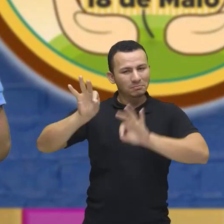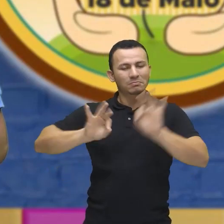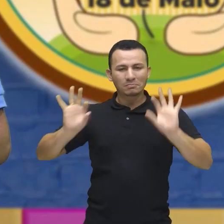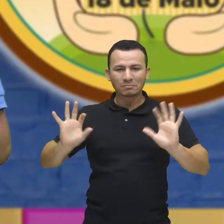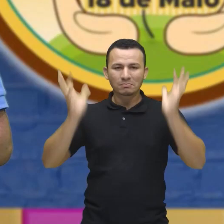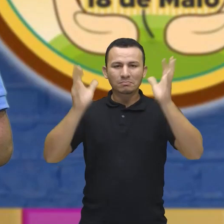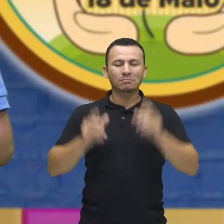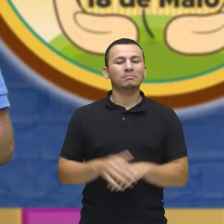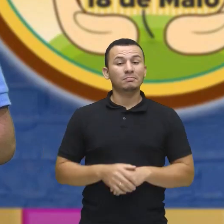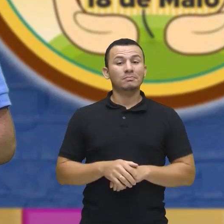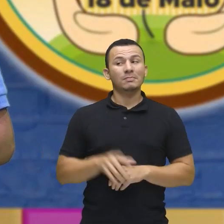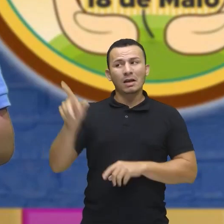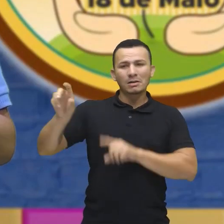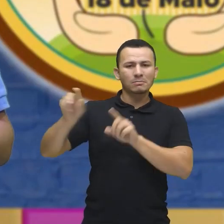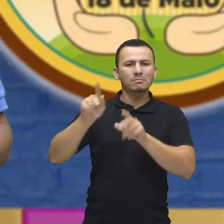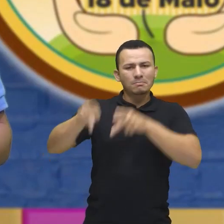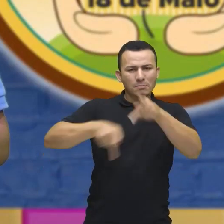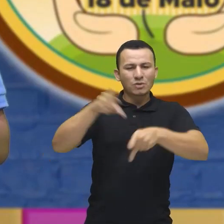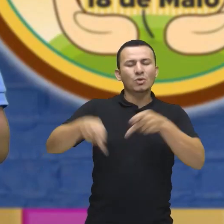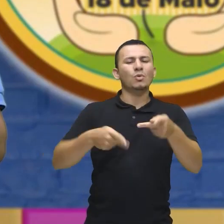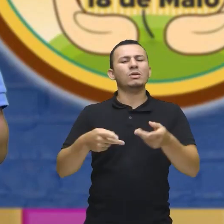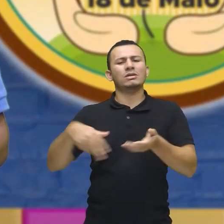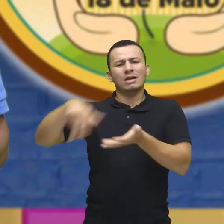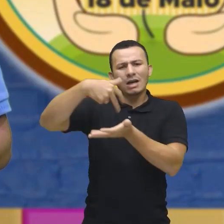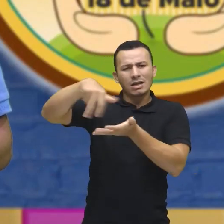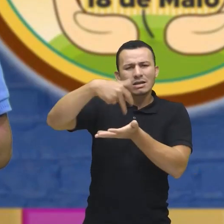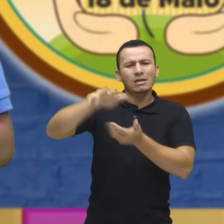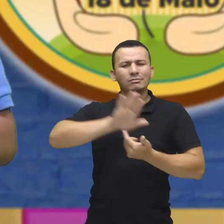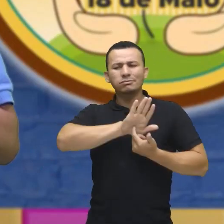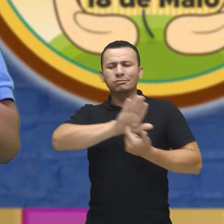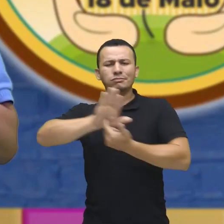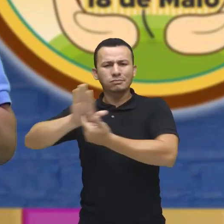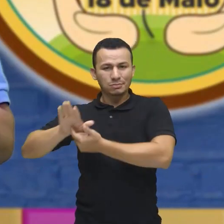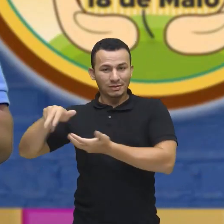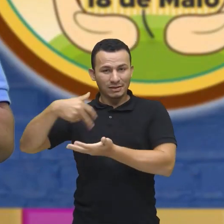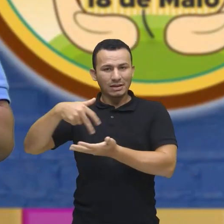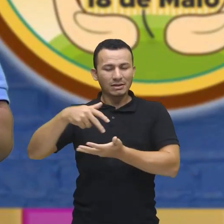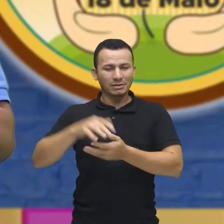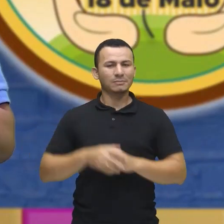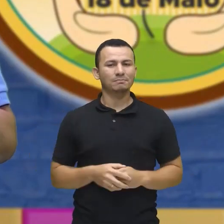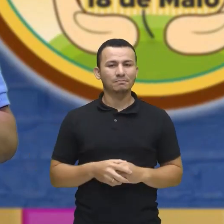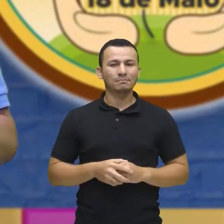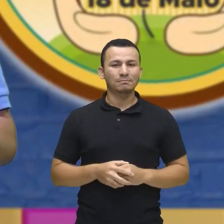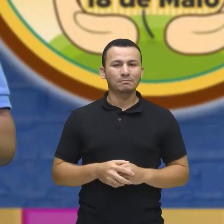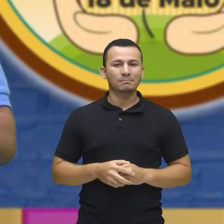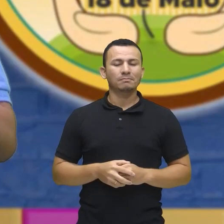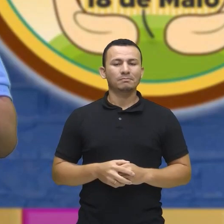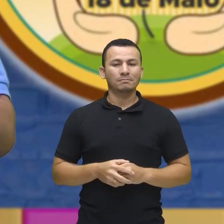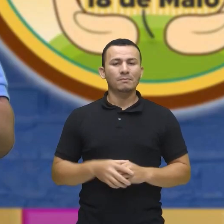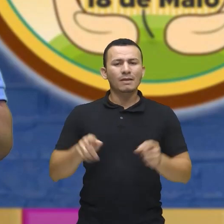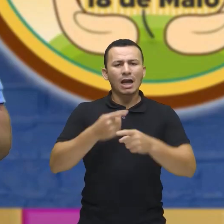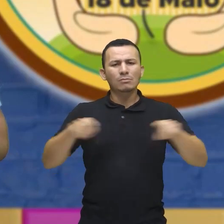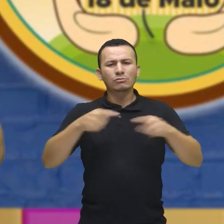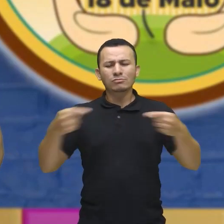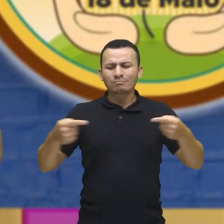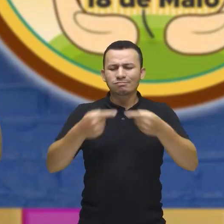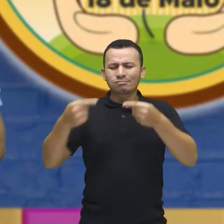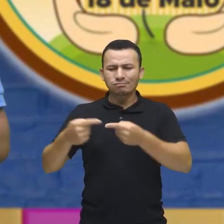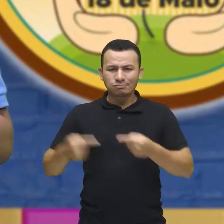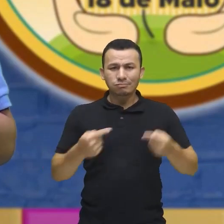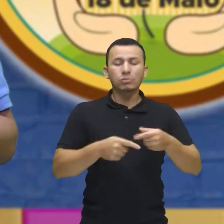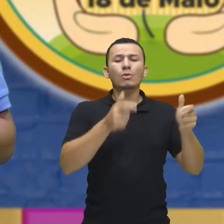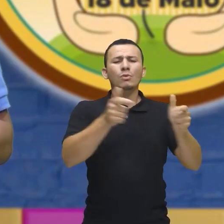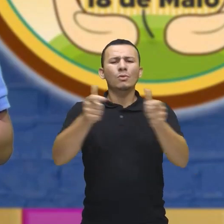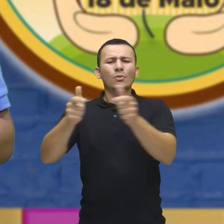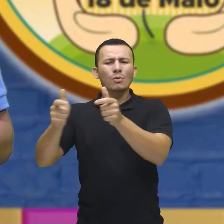de Manacapuru, né, as bailarinas que se apresentam, é algo, coreografia, cenário,